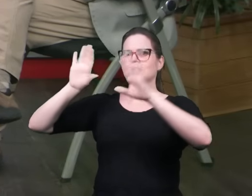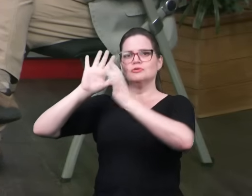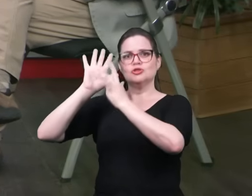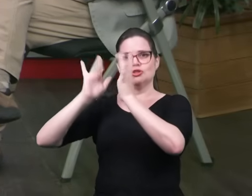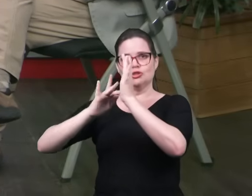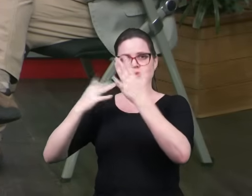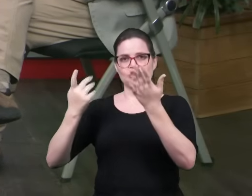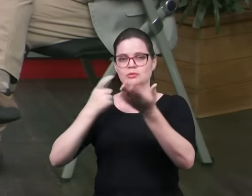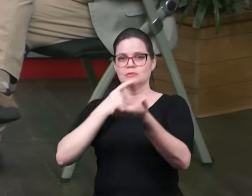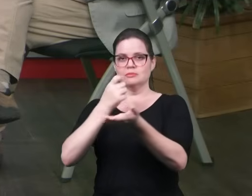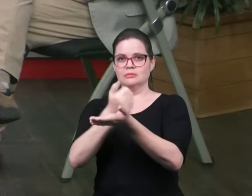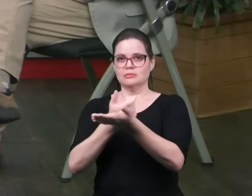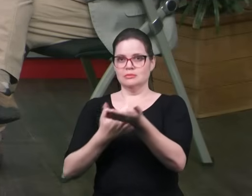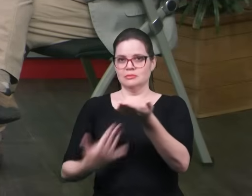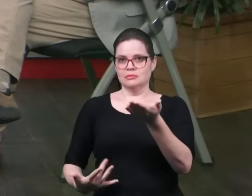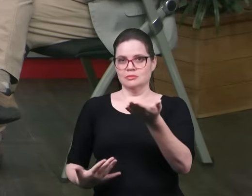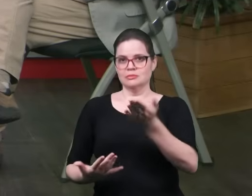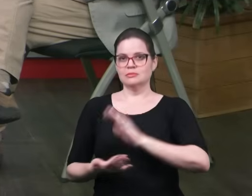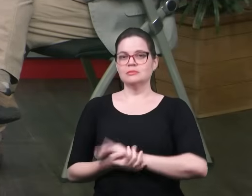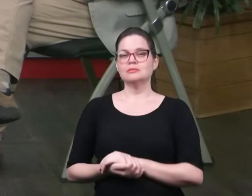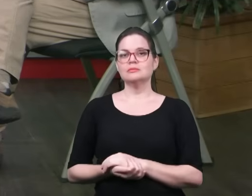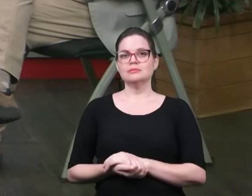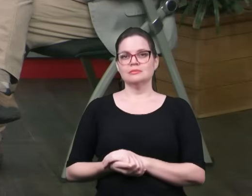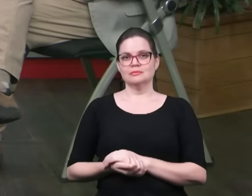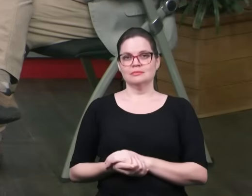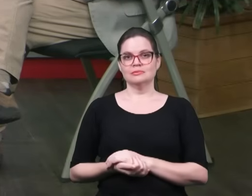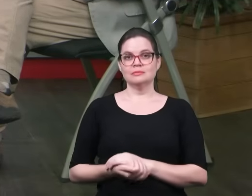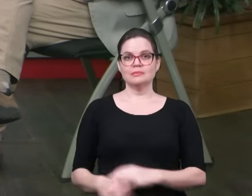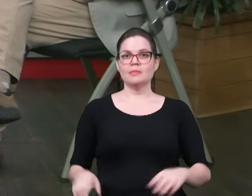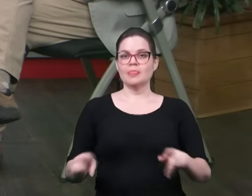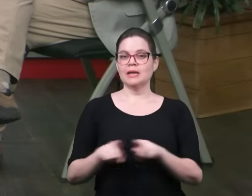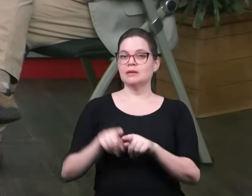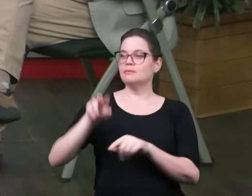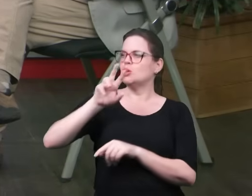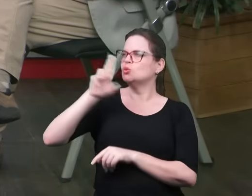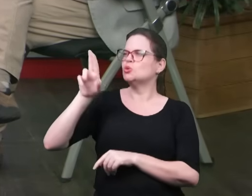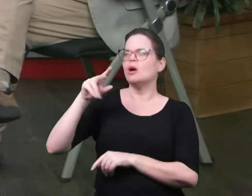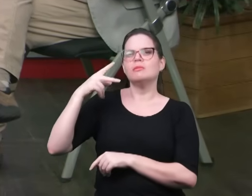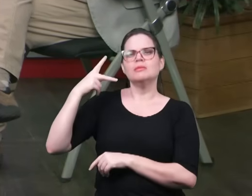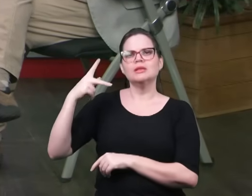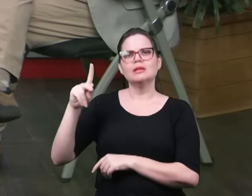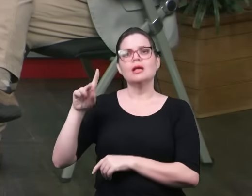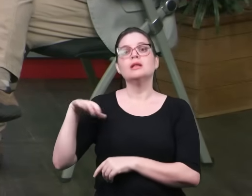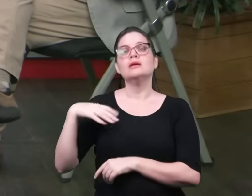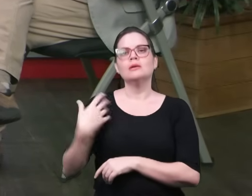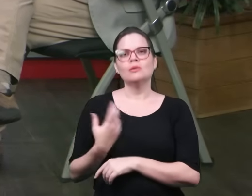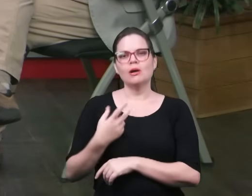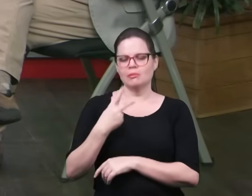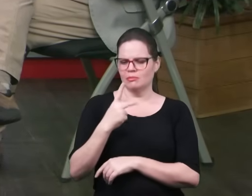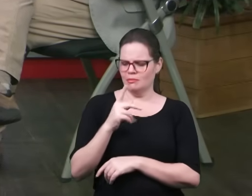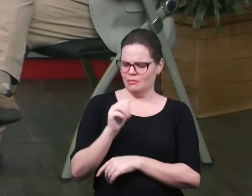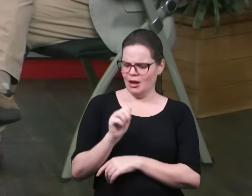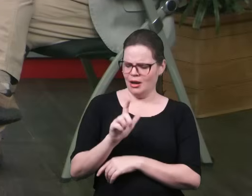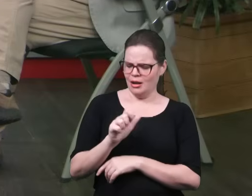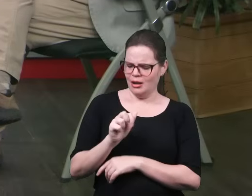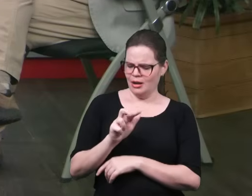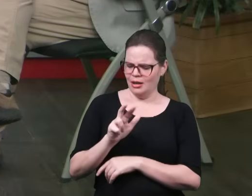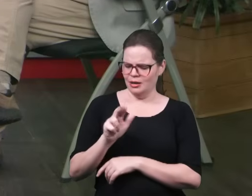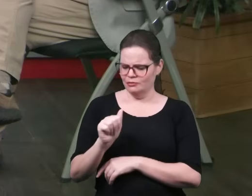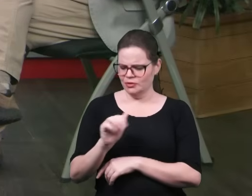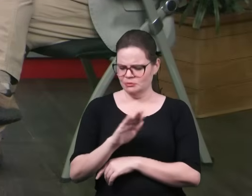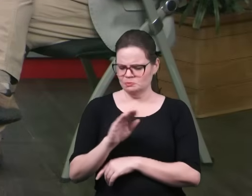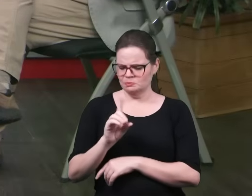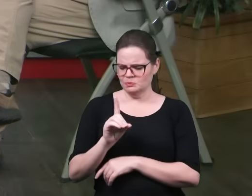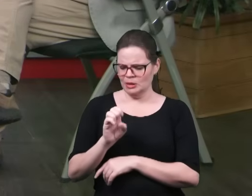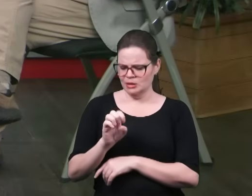salpicadas de sangue, que é o que diz a expressão bíblica, e o seu nome como a palavra de Deus. Quer dizer, Jesus aparece